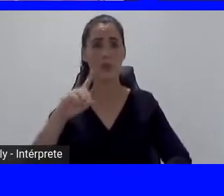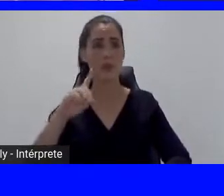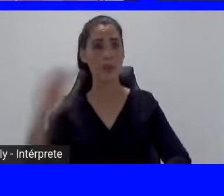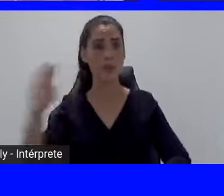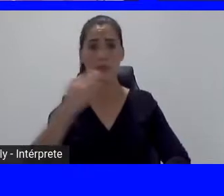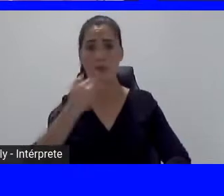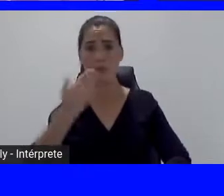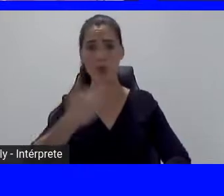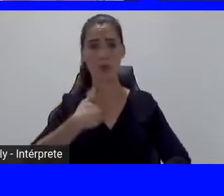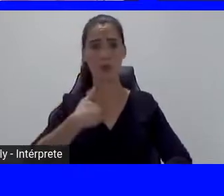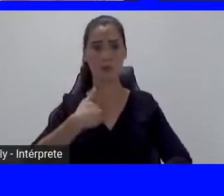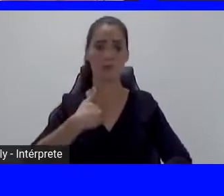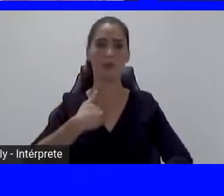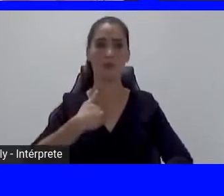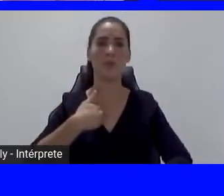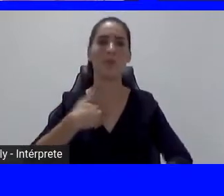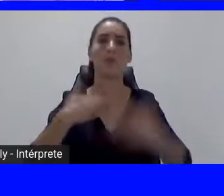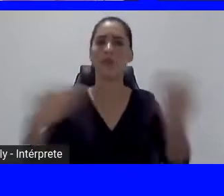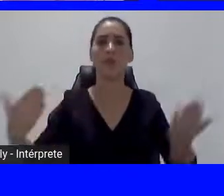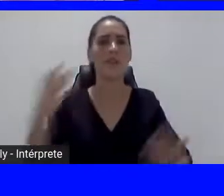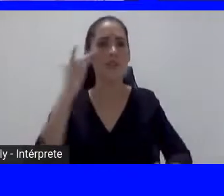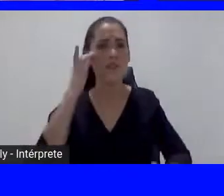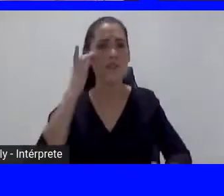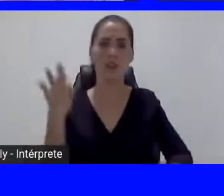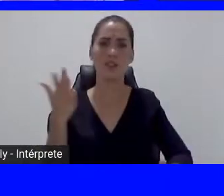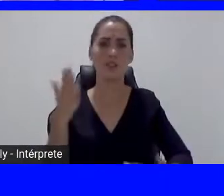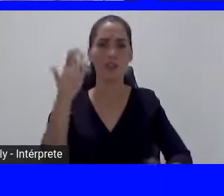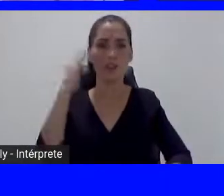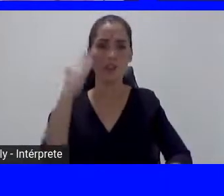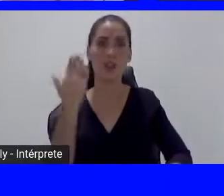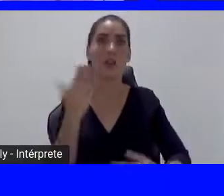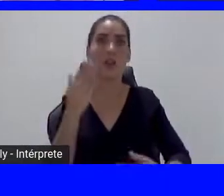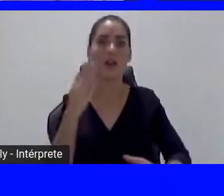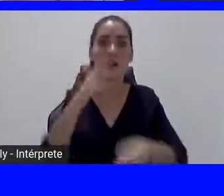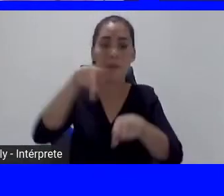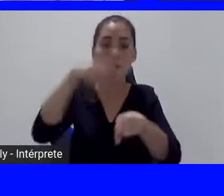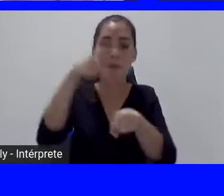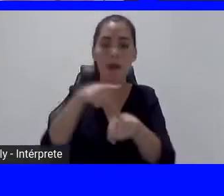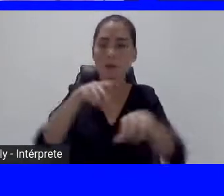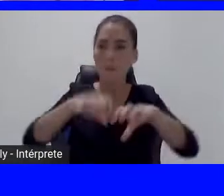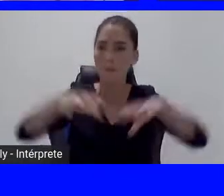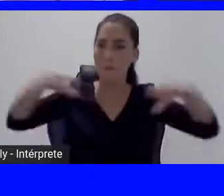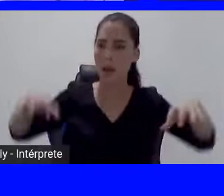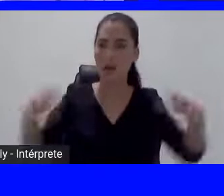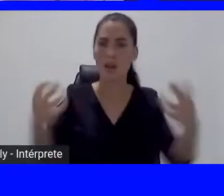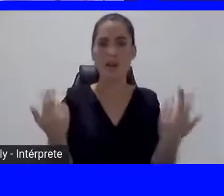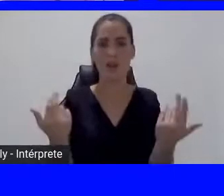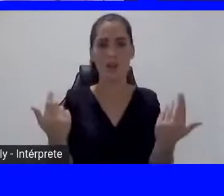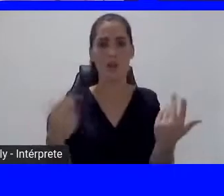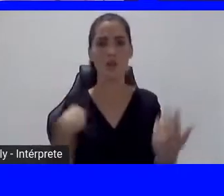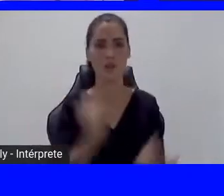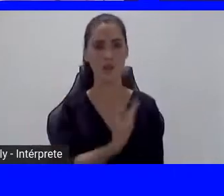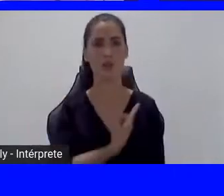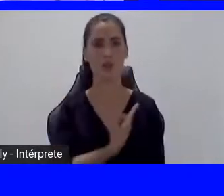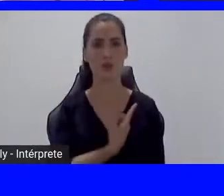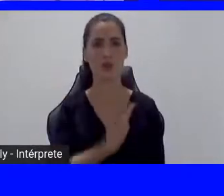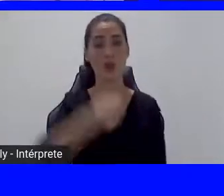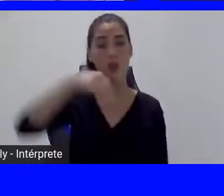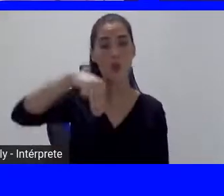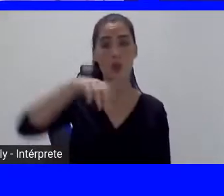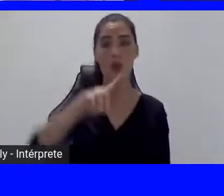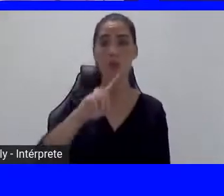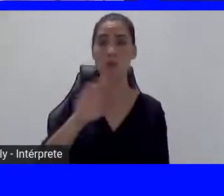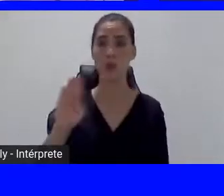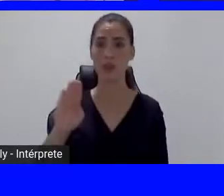de se entender. Num país tão polarizado como o nosso, o MDB é o maior partido que tem maior capilaridade, que tem maior número